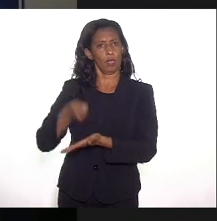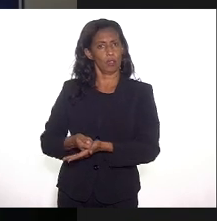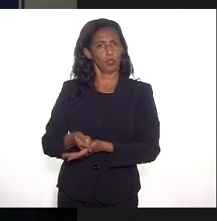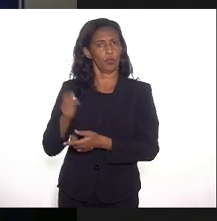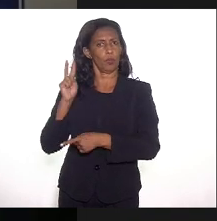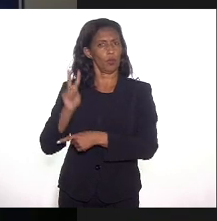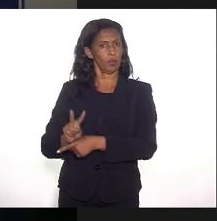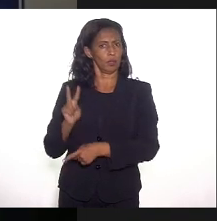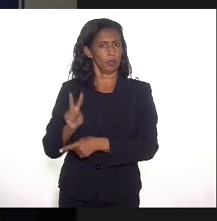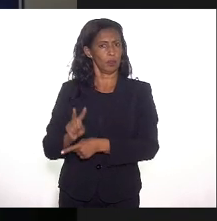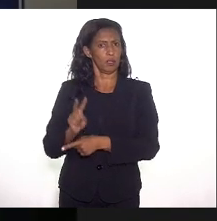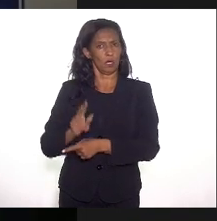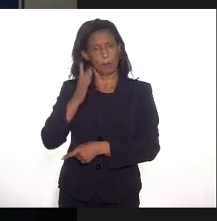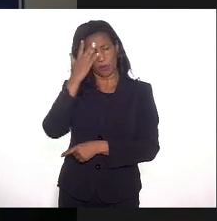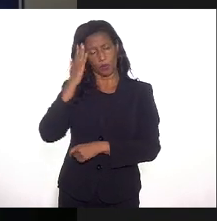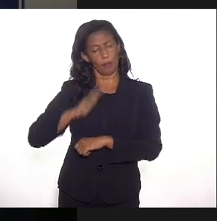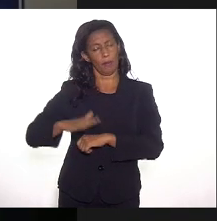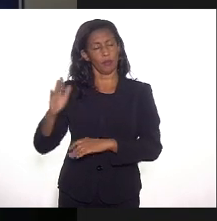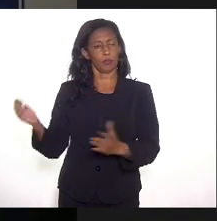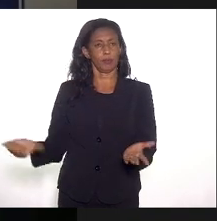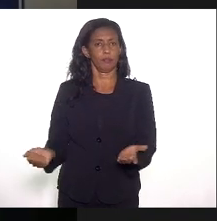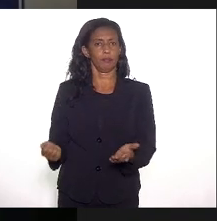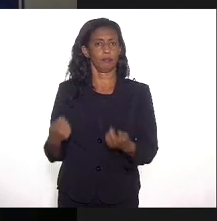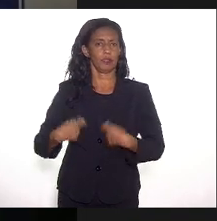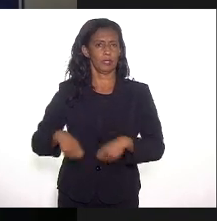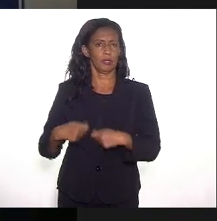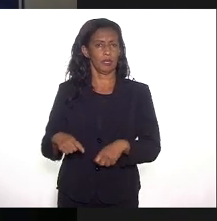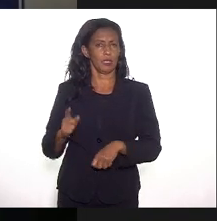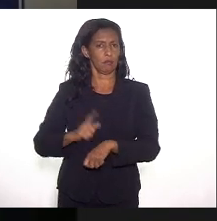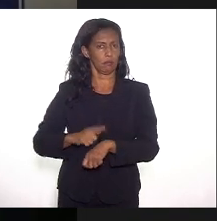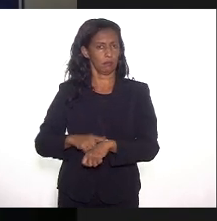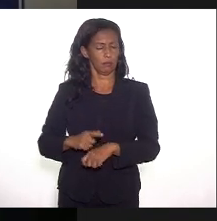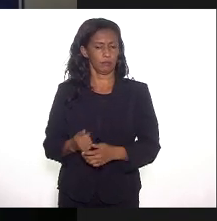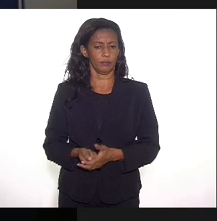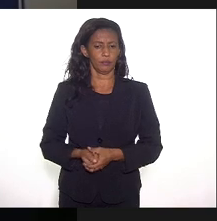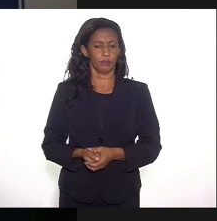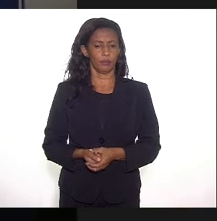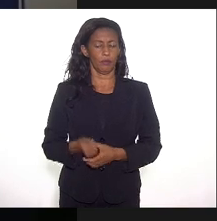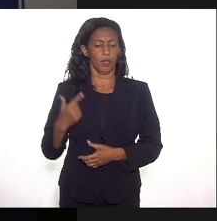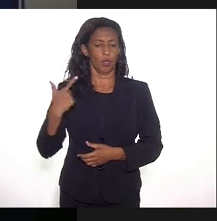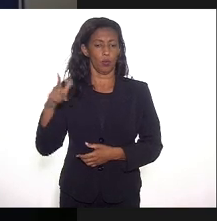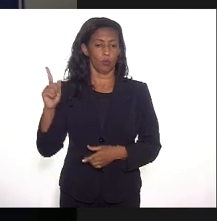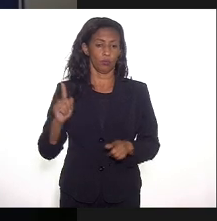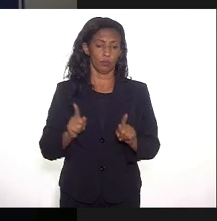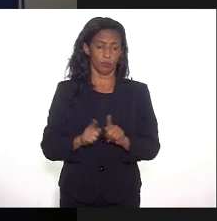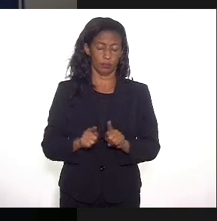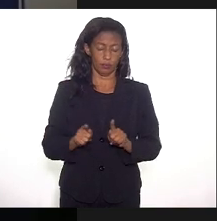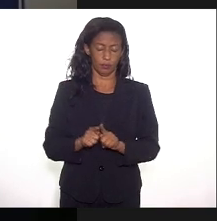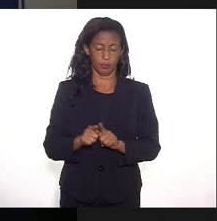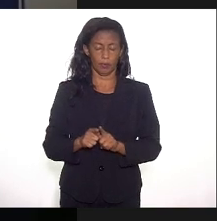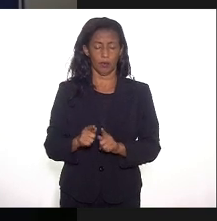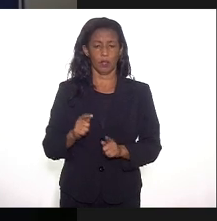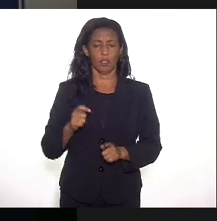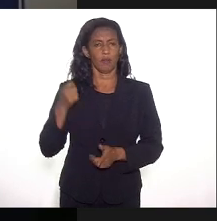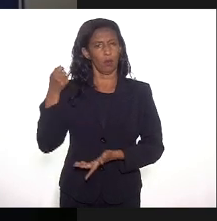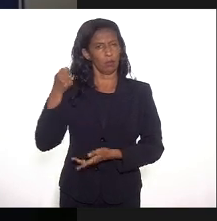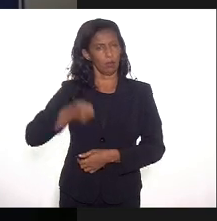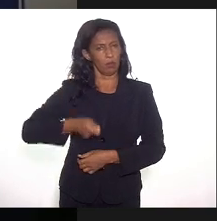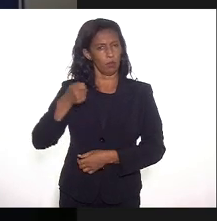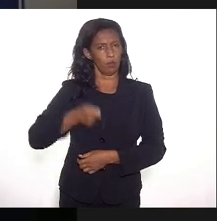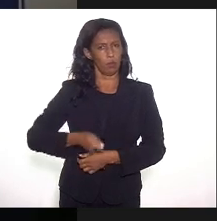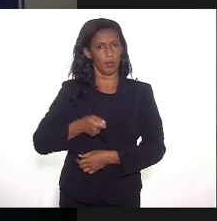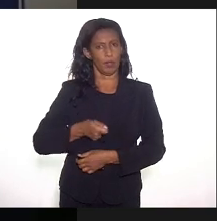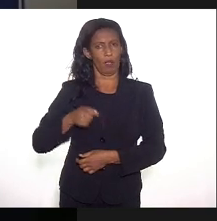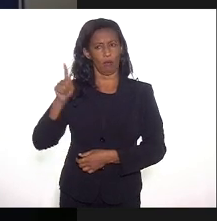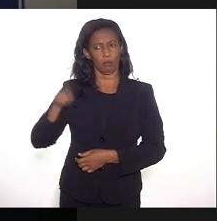de proteção àqueles que mais precisam nesse momento. E um outro elemento que fez o Tribunal de Contas recusar